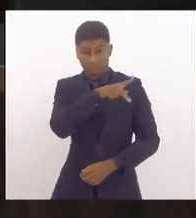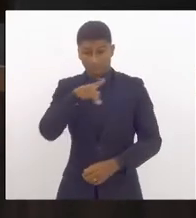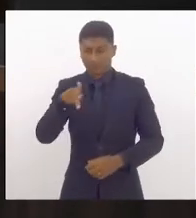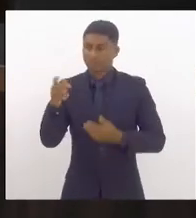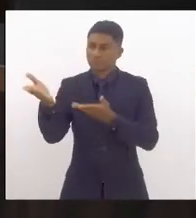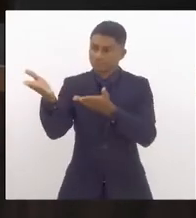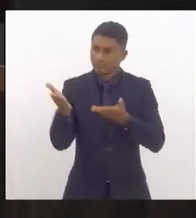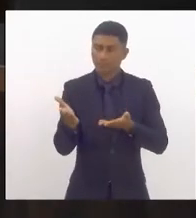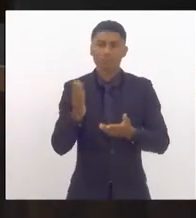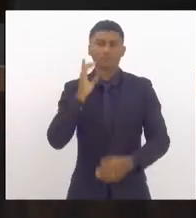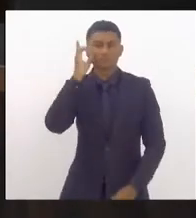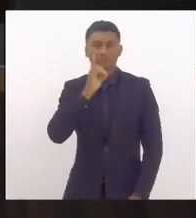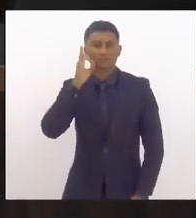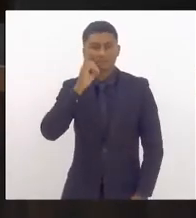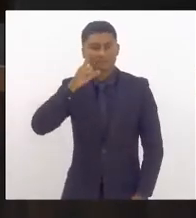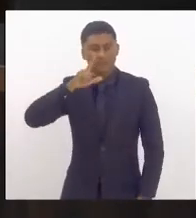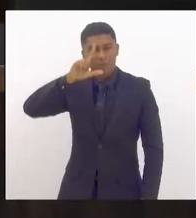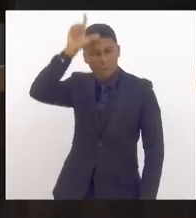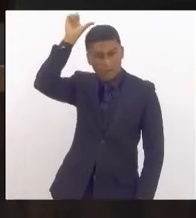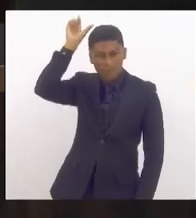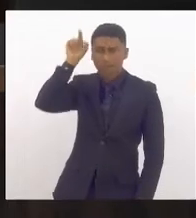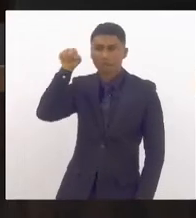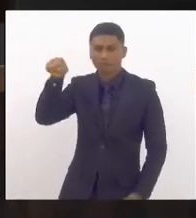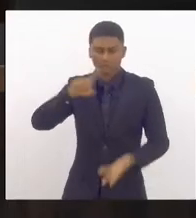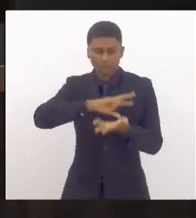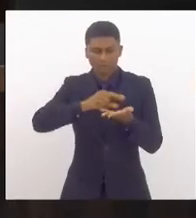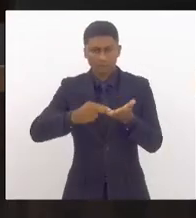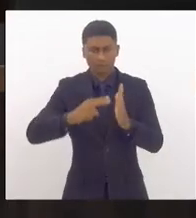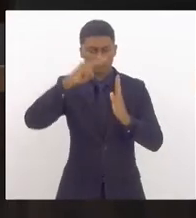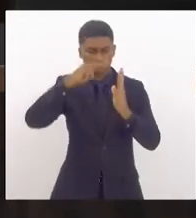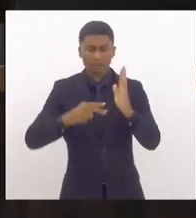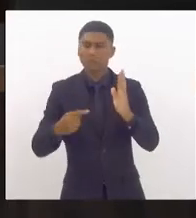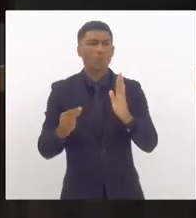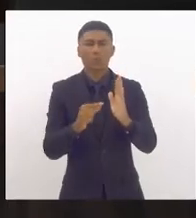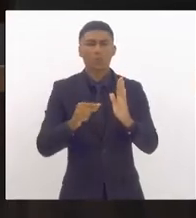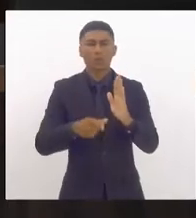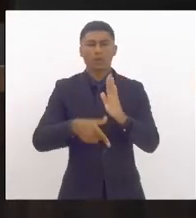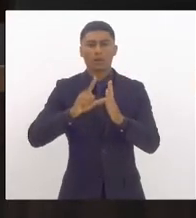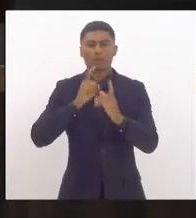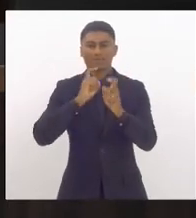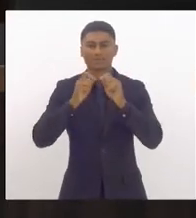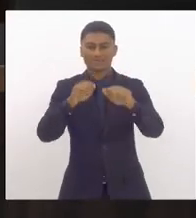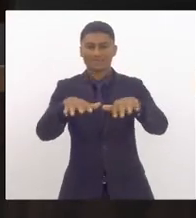convida Honório Deputado Luiz Paulo para fazer leitura da ata da sessão anterior